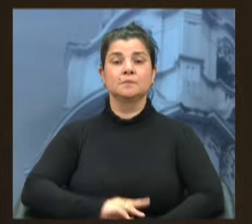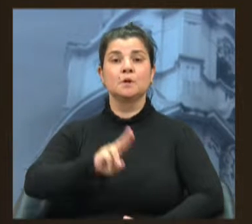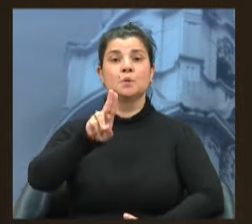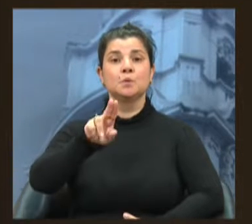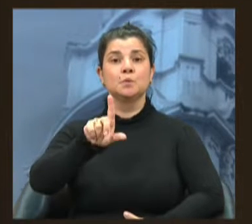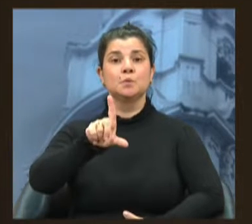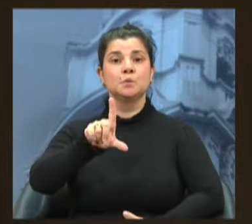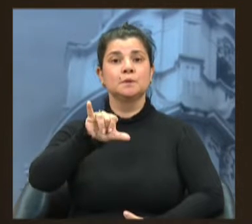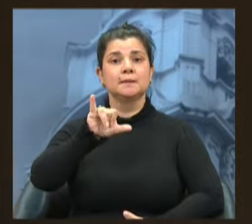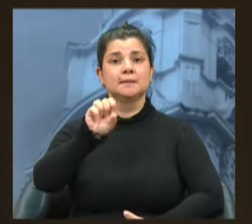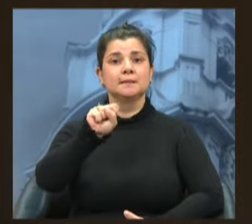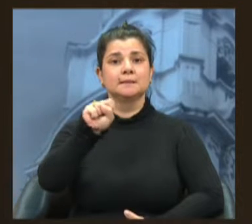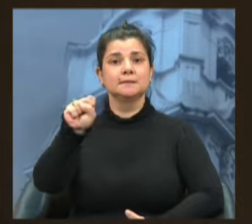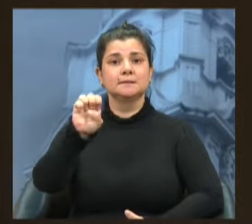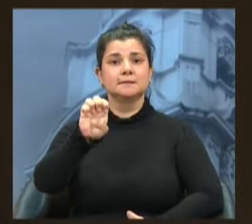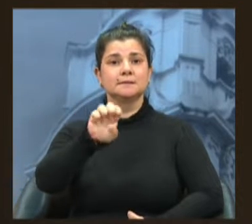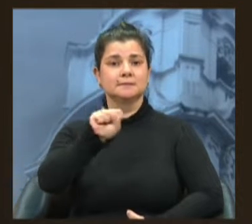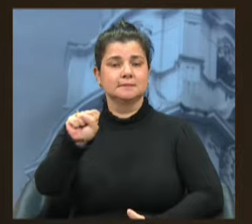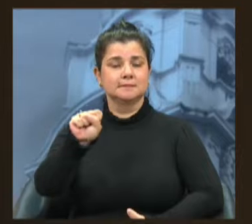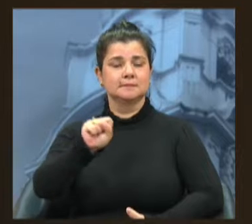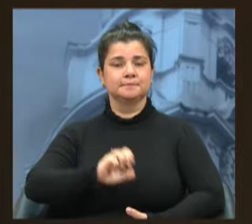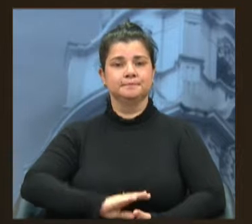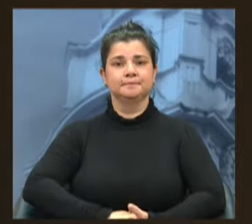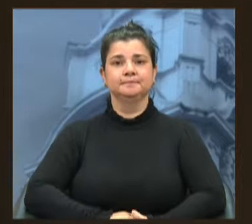Ulisses Potim da Mota.